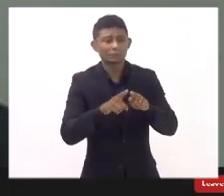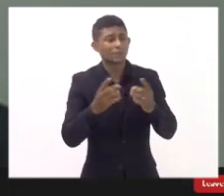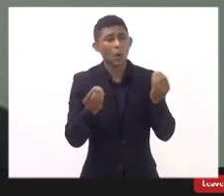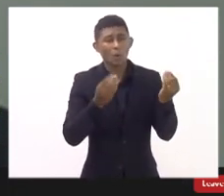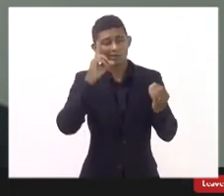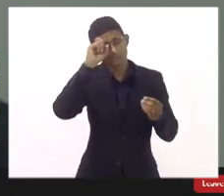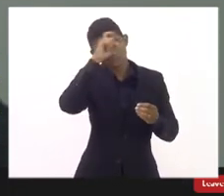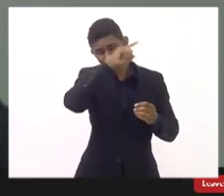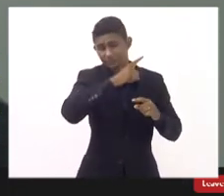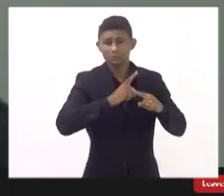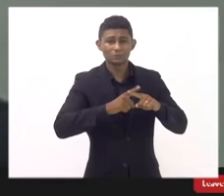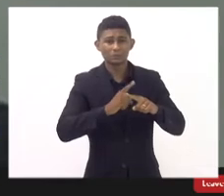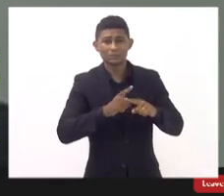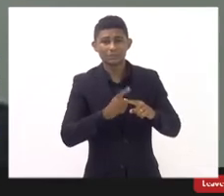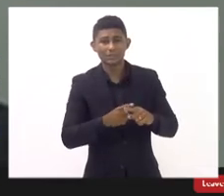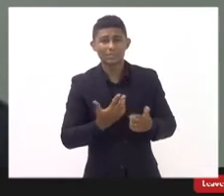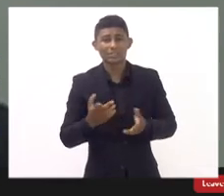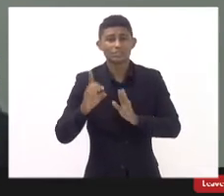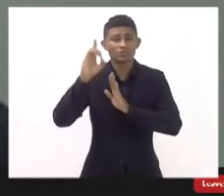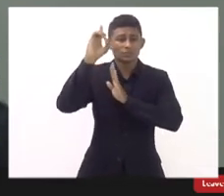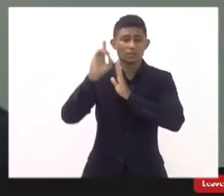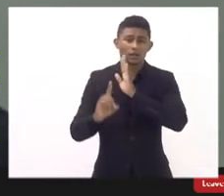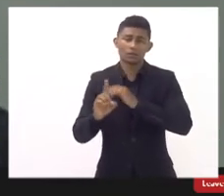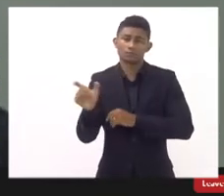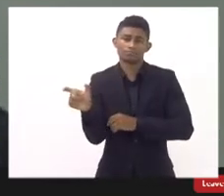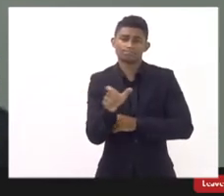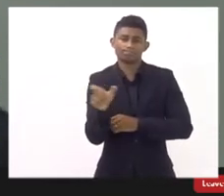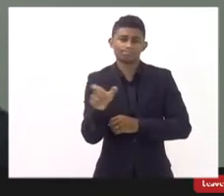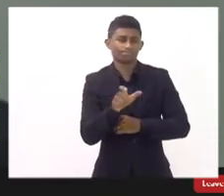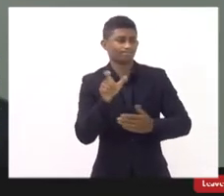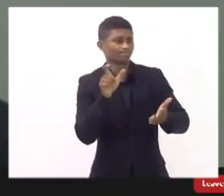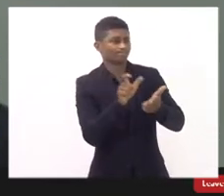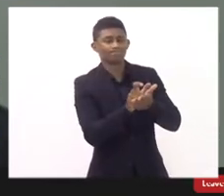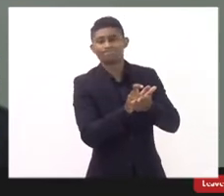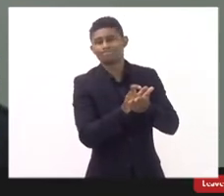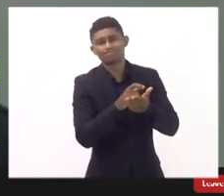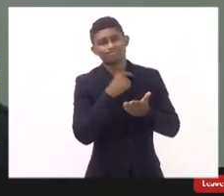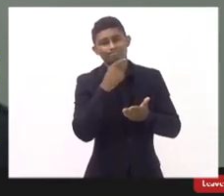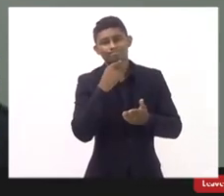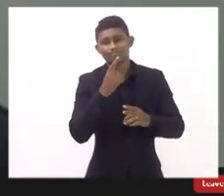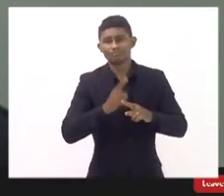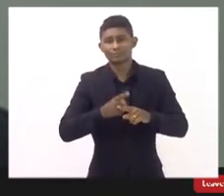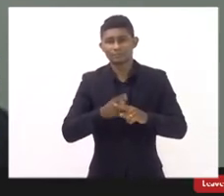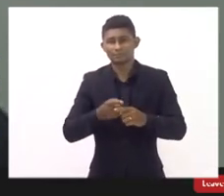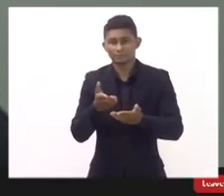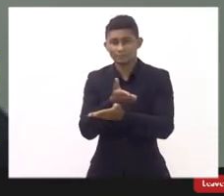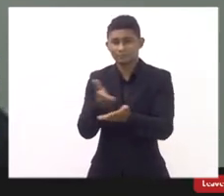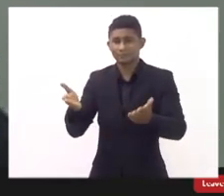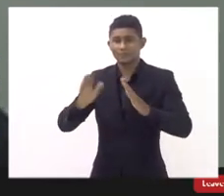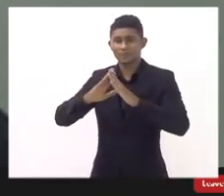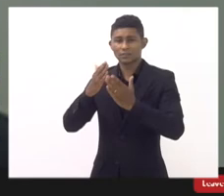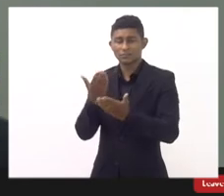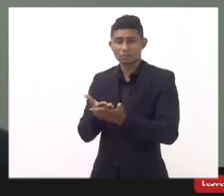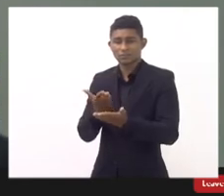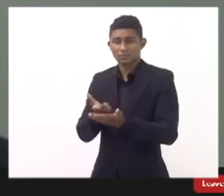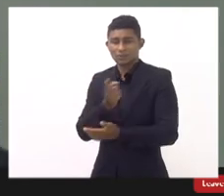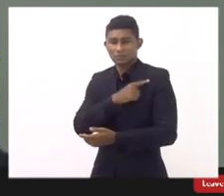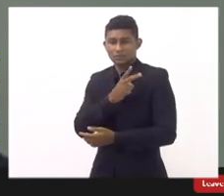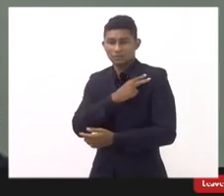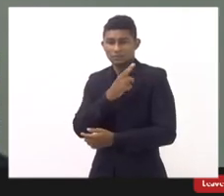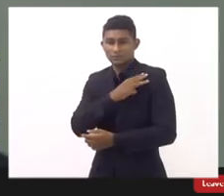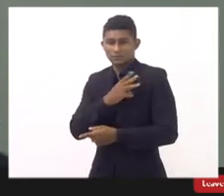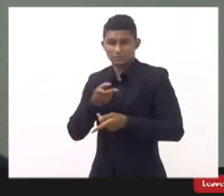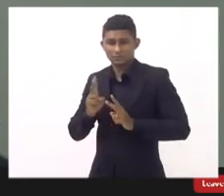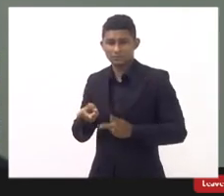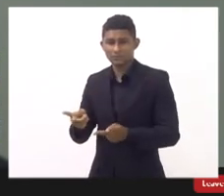o direito do passe por estar estudando ainda em alguma escola do ensino médio. Então, assim como